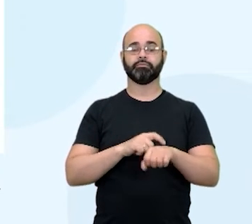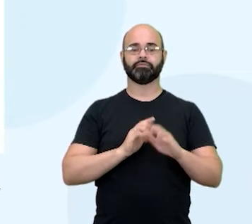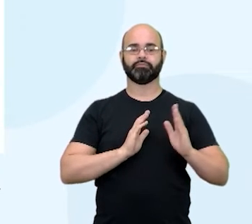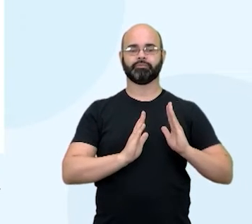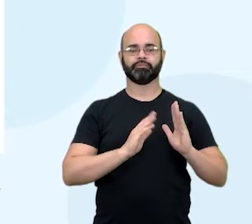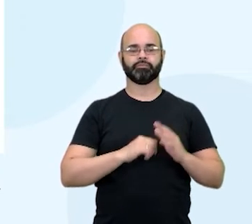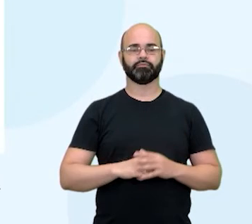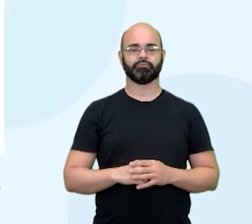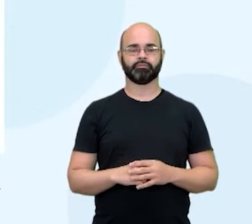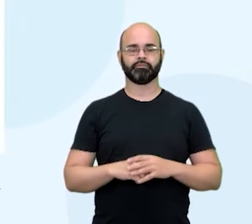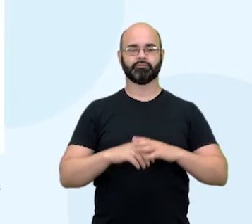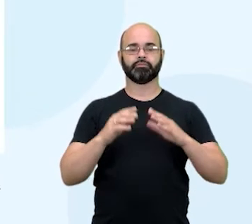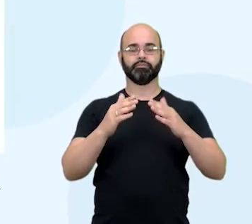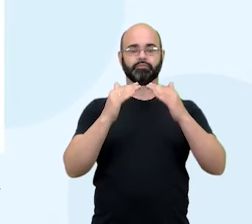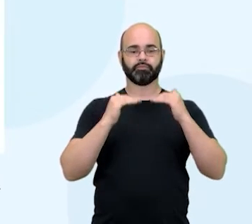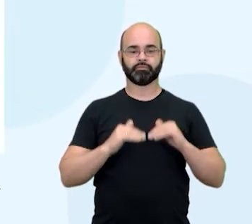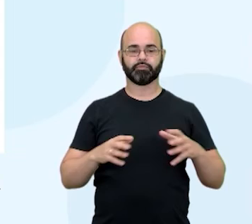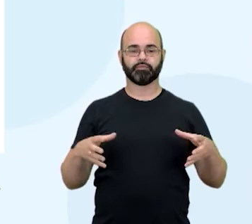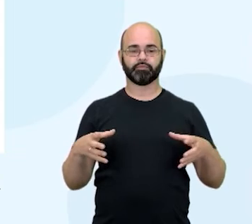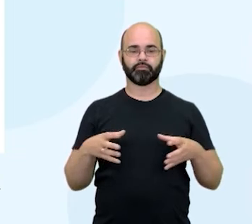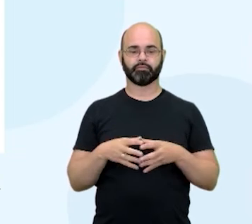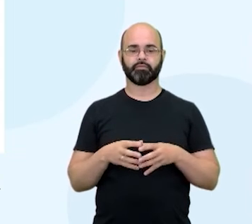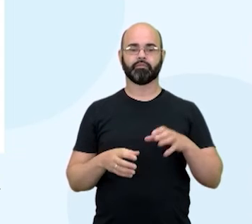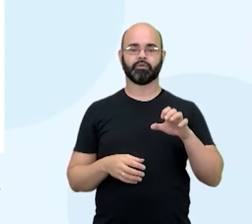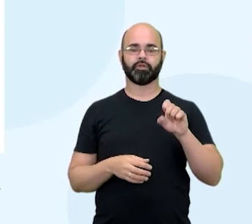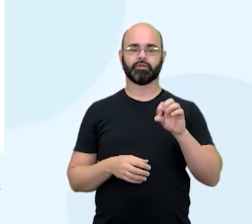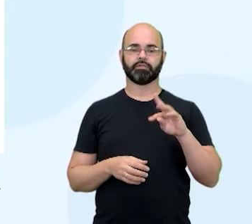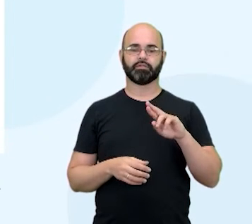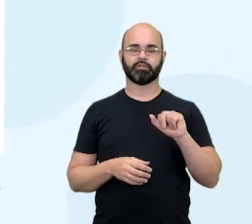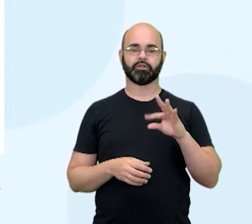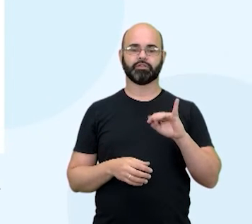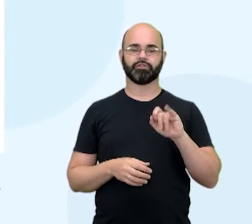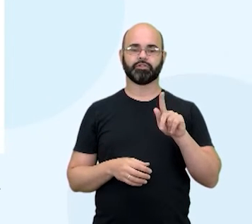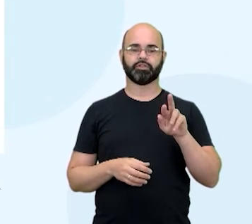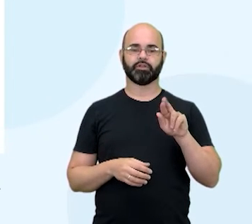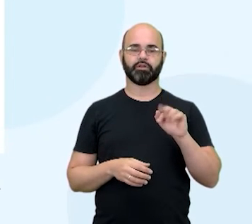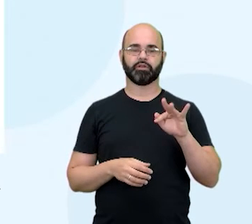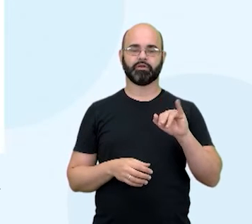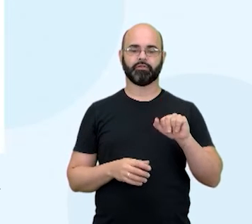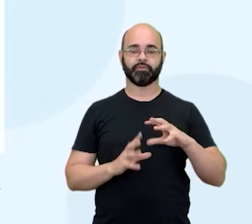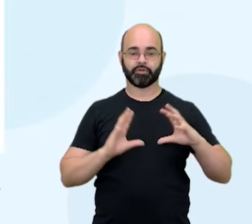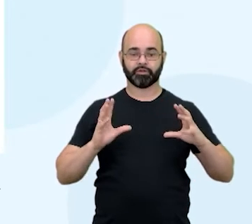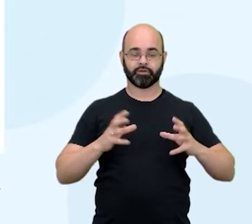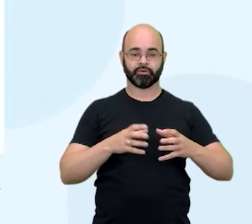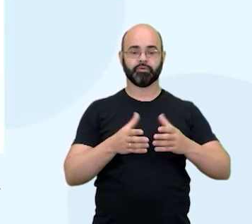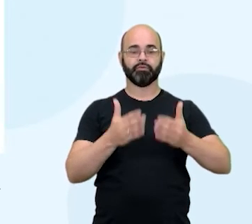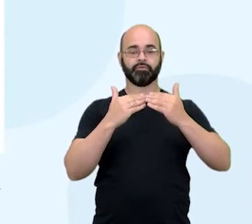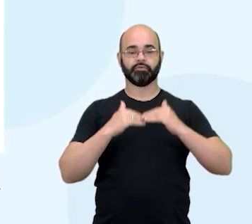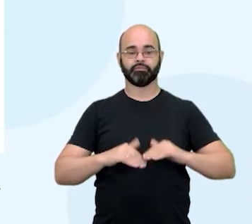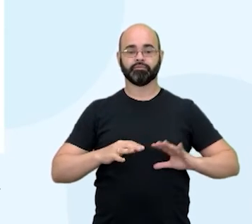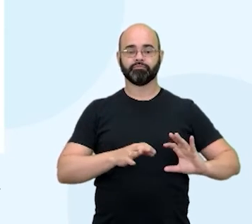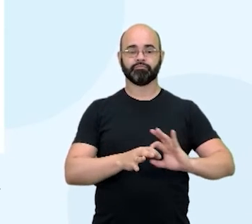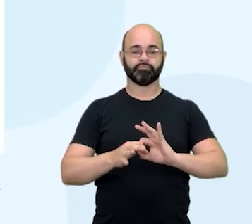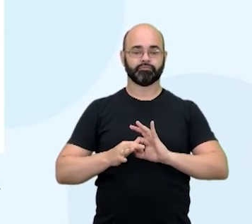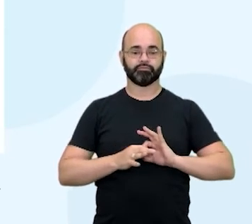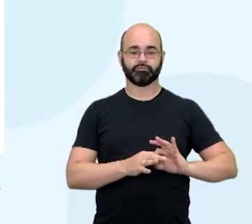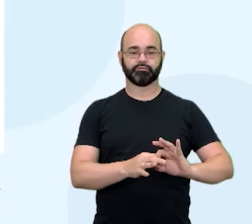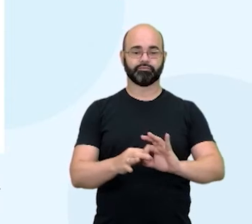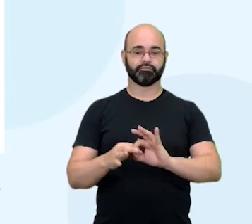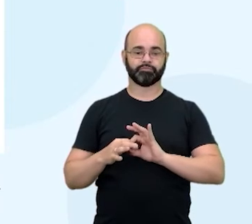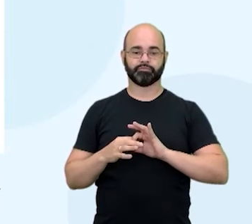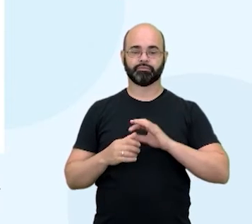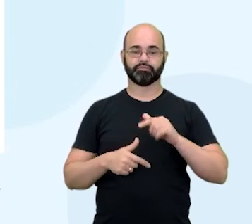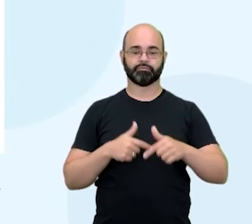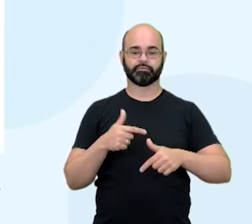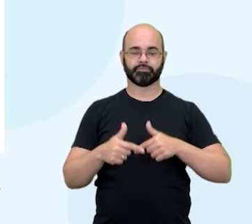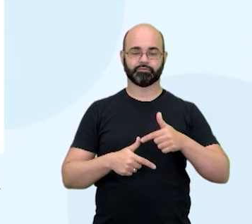a Comissão Internacional de Estratigrafia e a União Internacional de Ciências Geológicas, né?